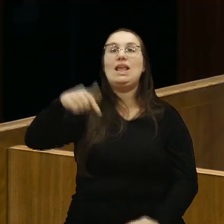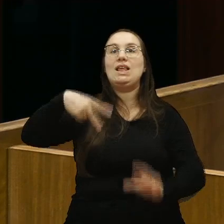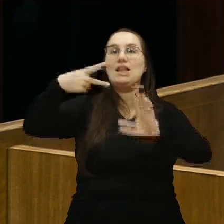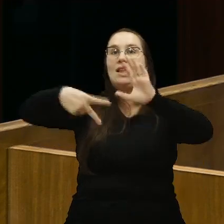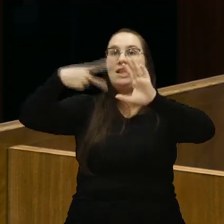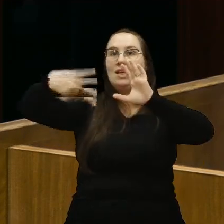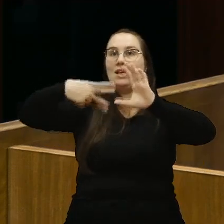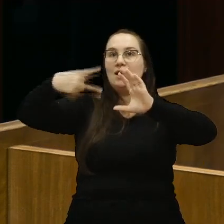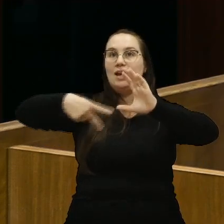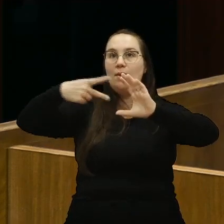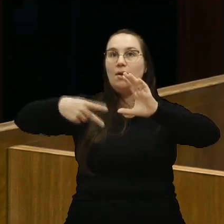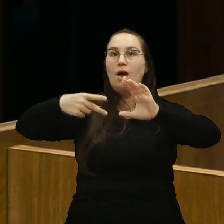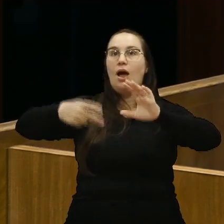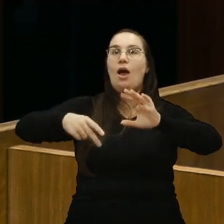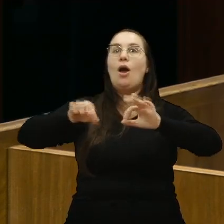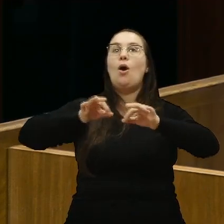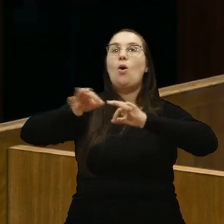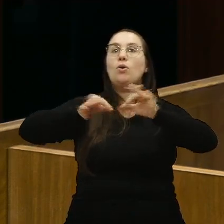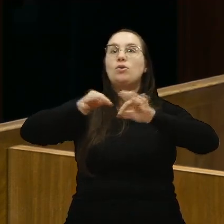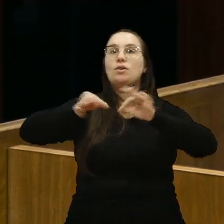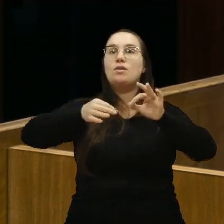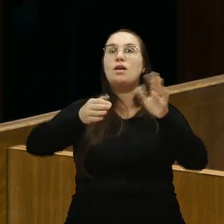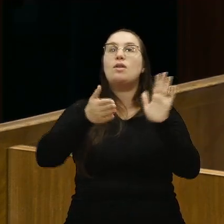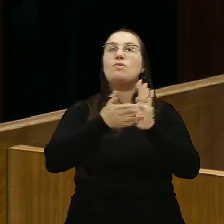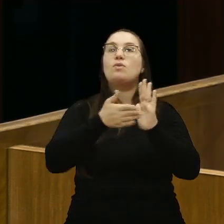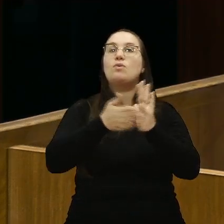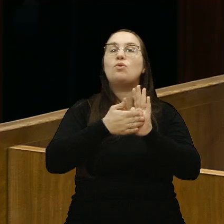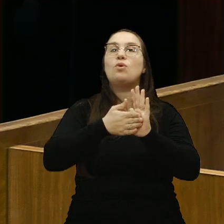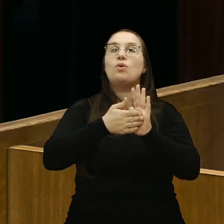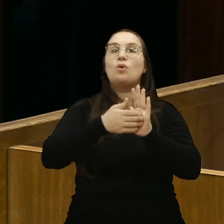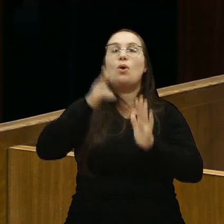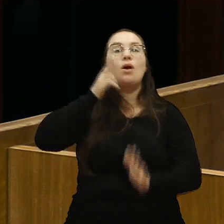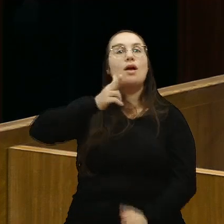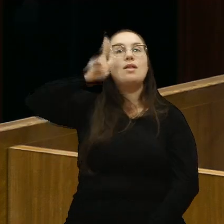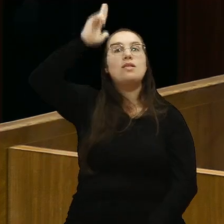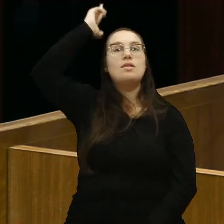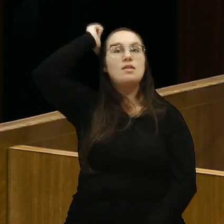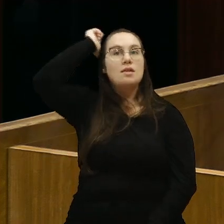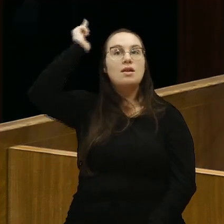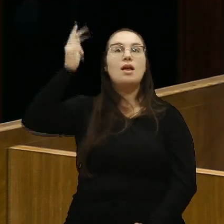de Vereadores, promulgada pelo então prefeito Flávio Cassina,